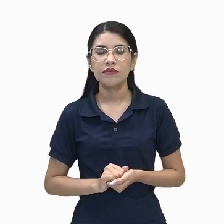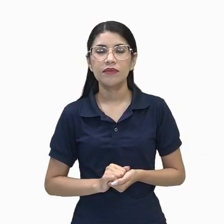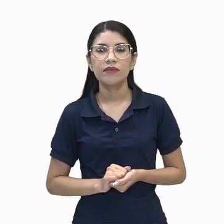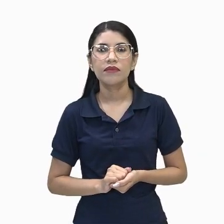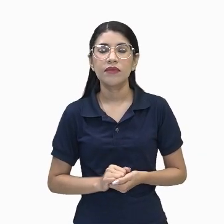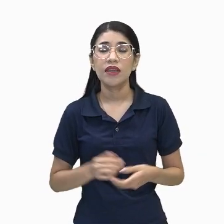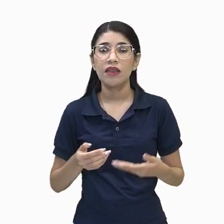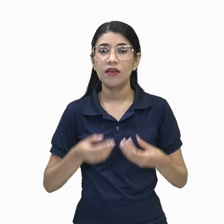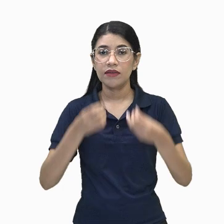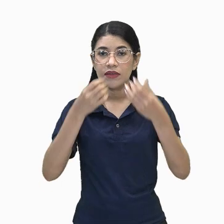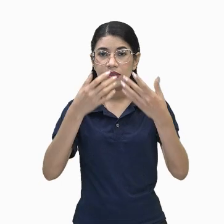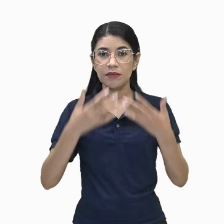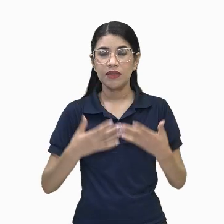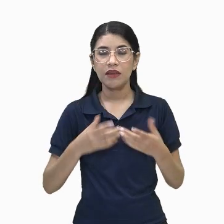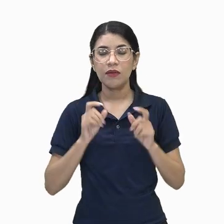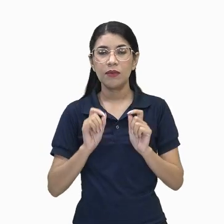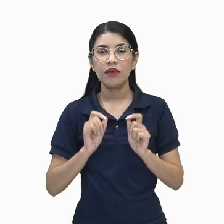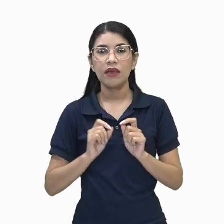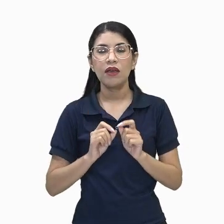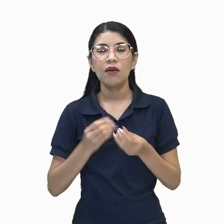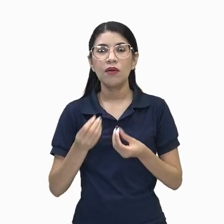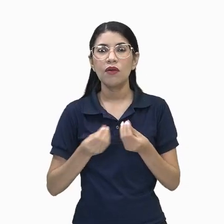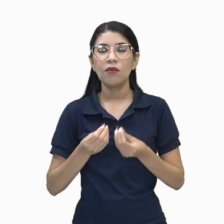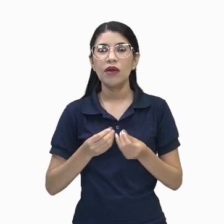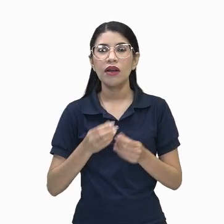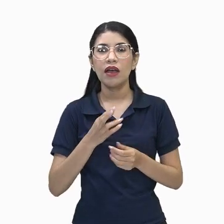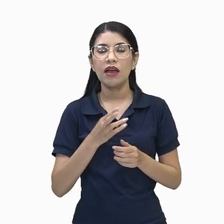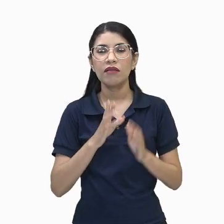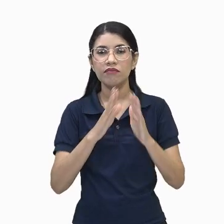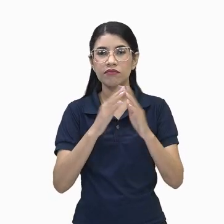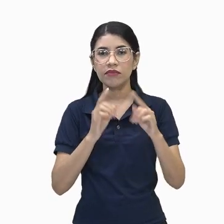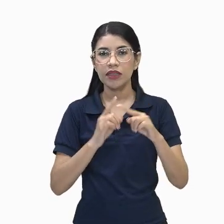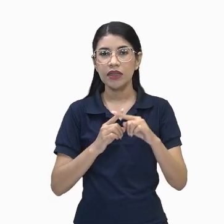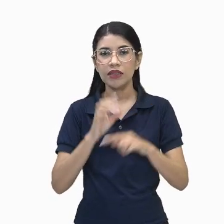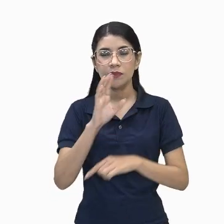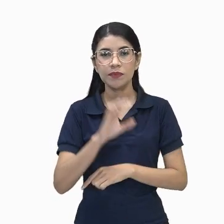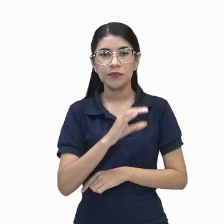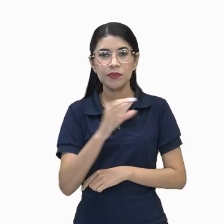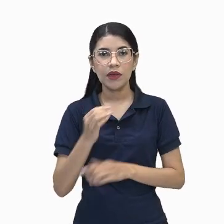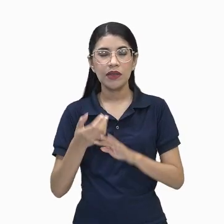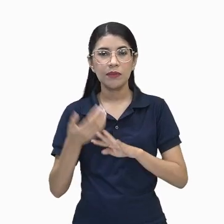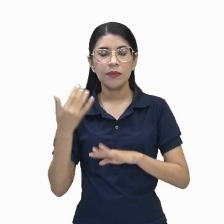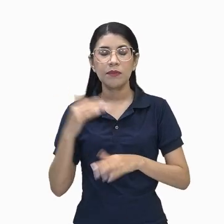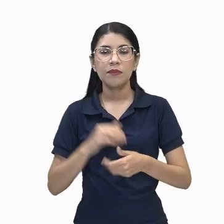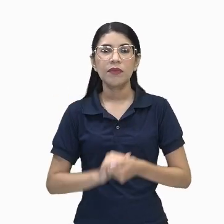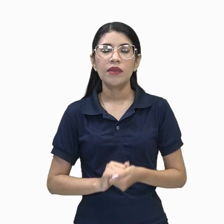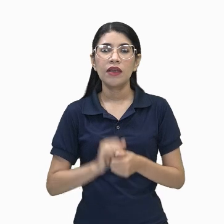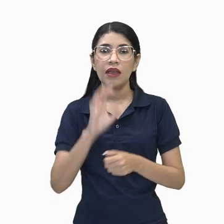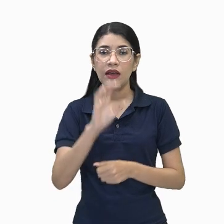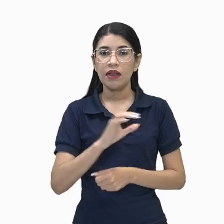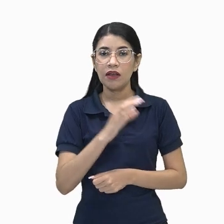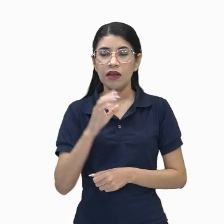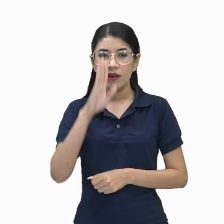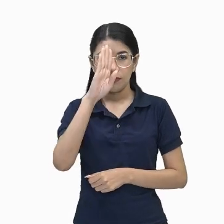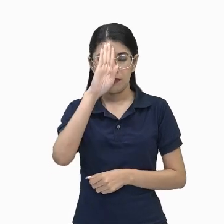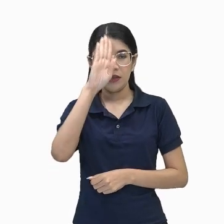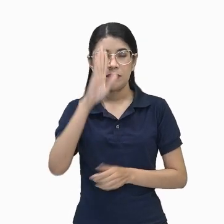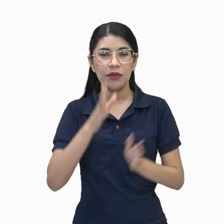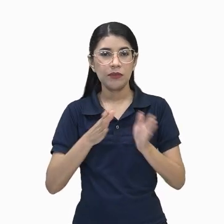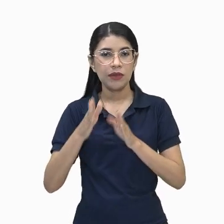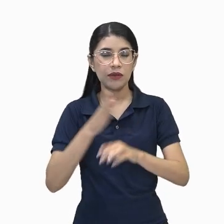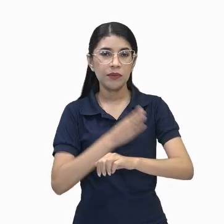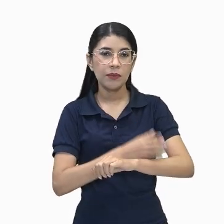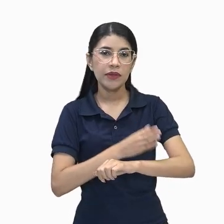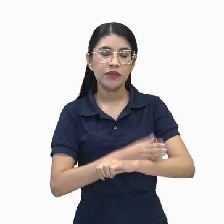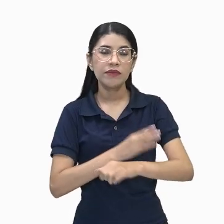Falaremos agora então do poder da igreja no medievo. A Igreja Católica era a instituição religiosa dominante na Europa medieval. O